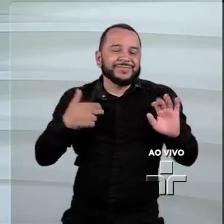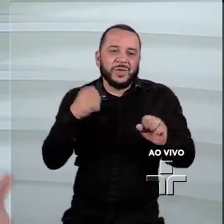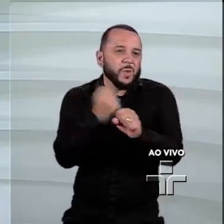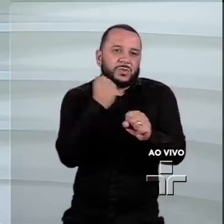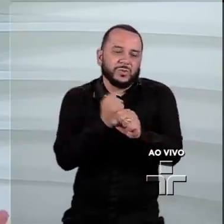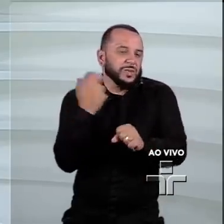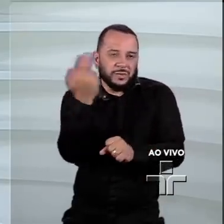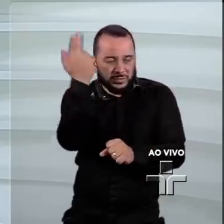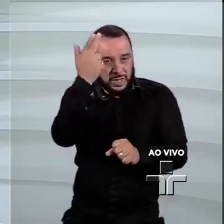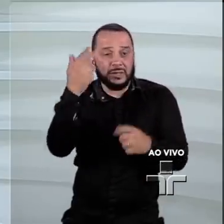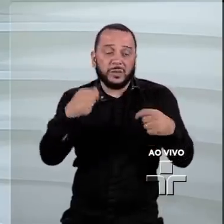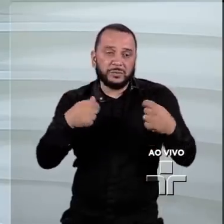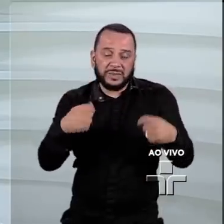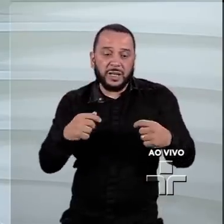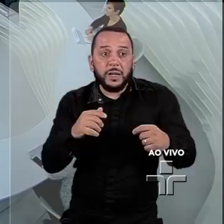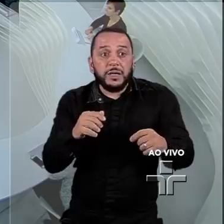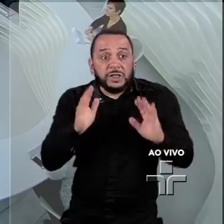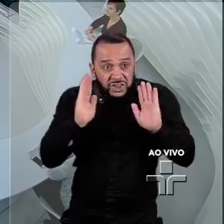melhorar aqueles que já existem.